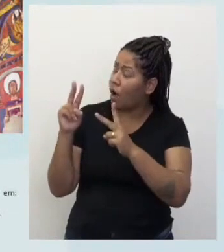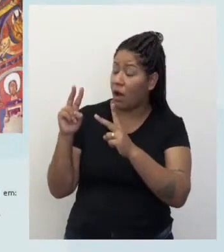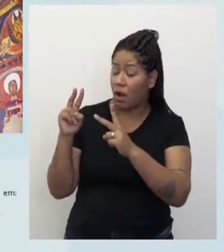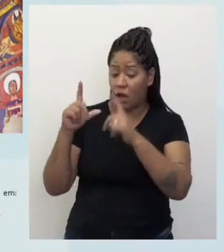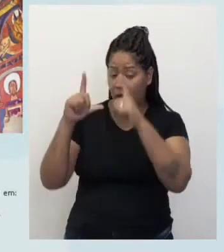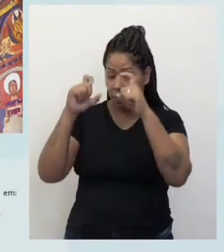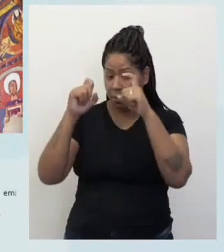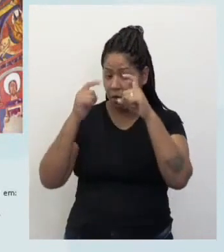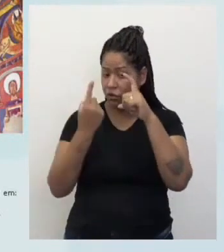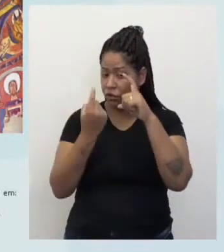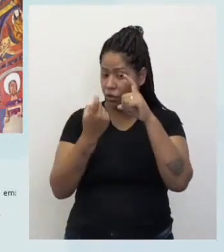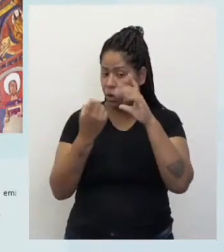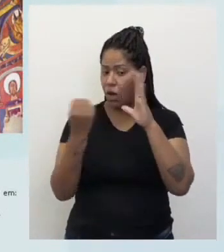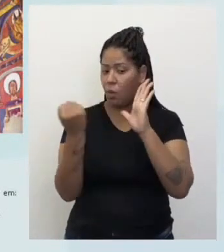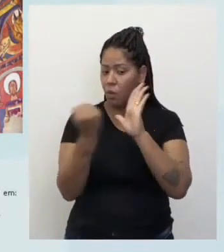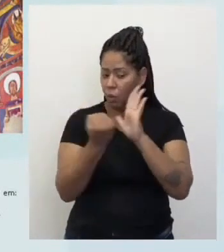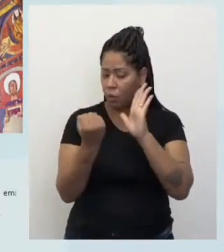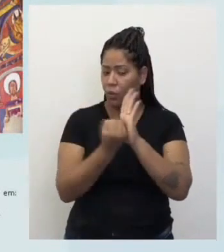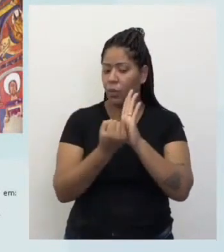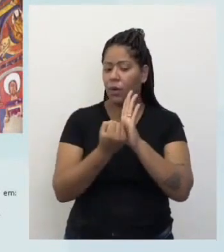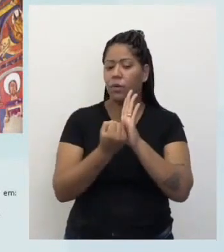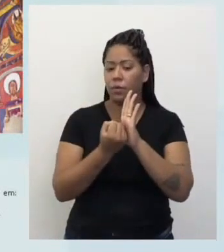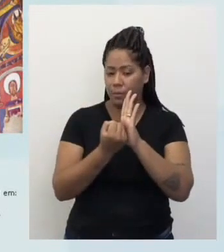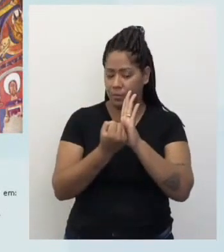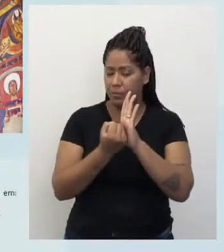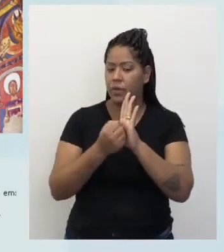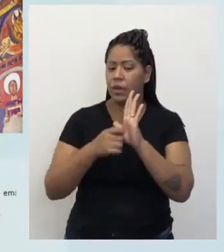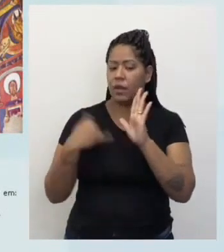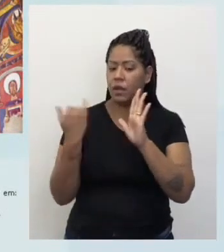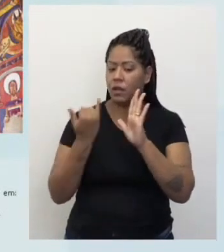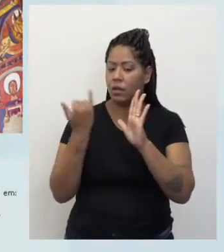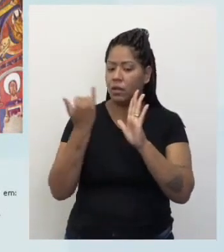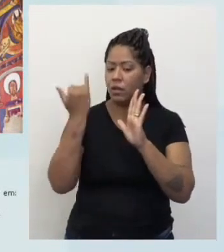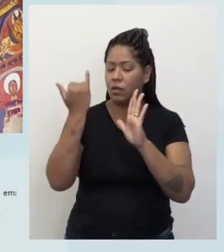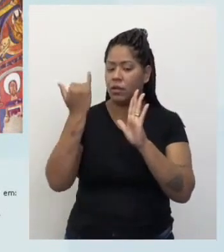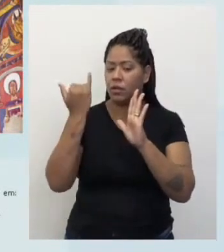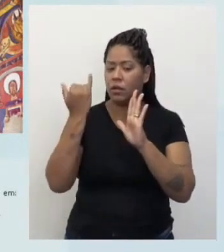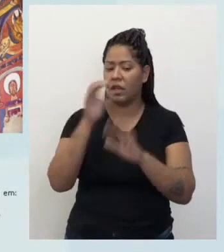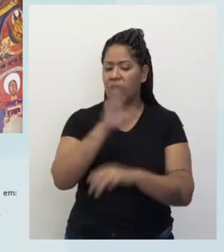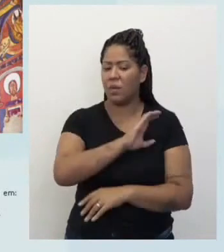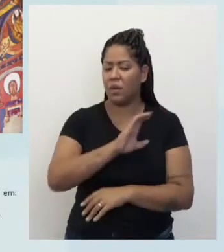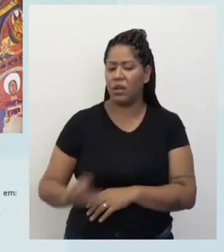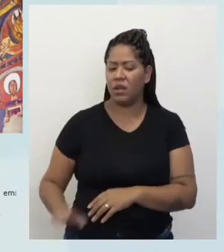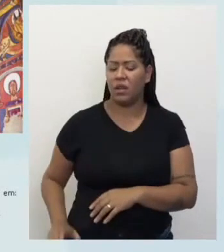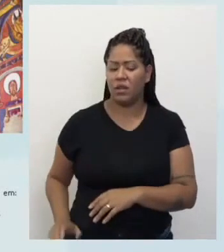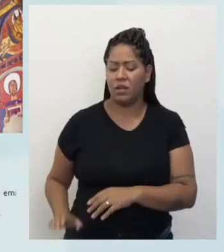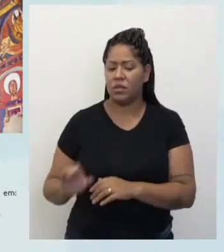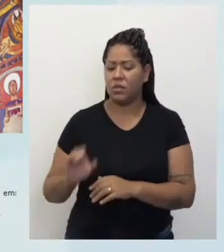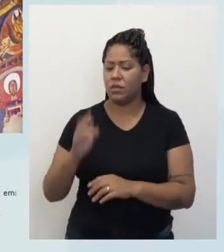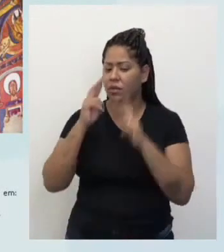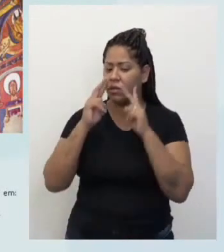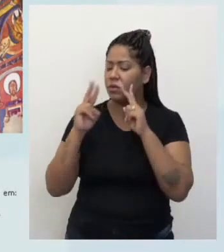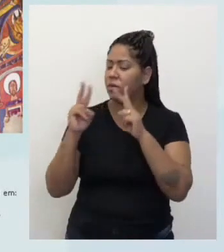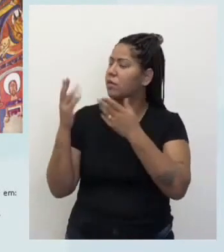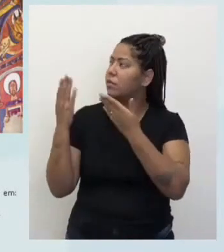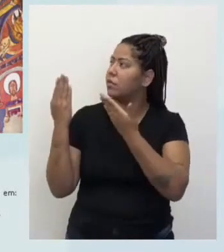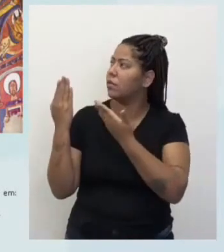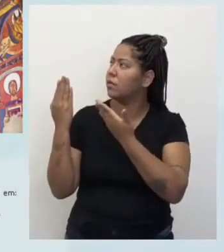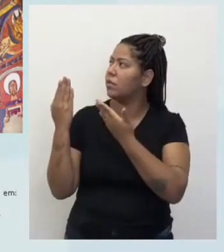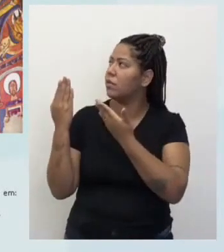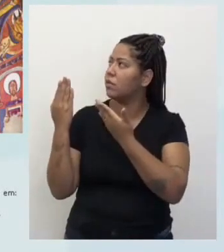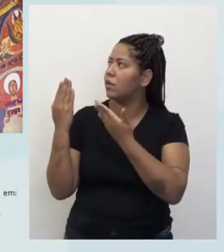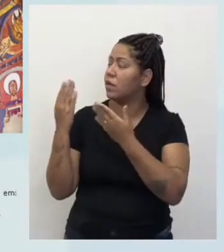é um ícone bizantino muito conhecido lá, que era o Cristo Pantocrator, né? É um afresco. Quase todas